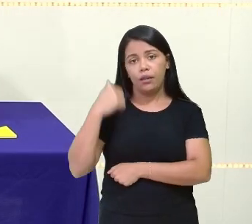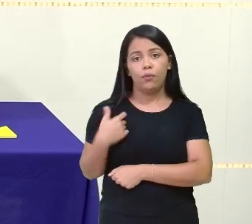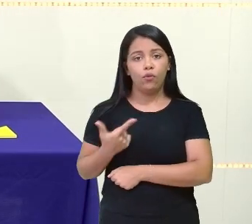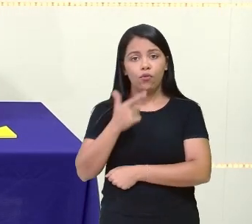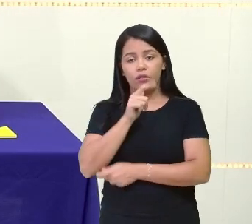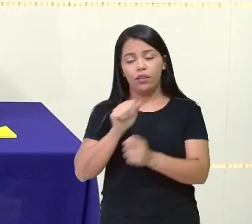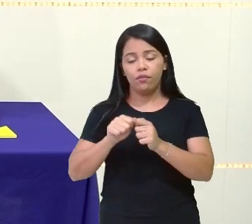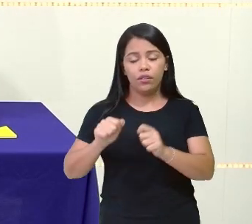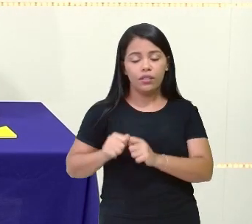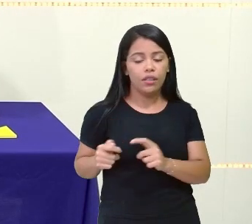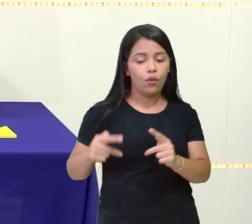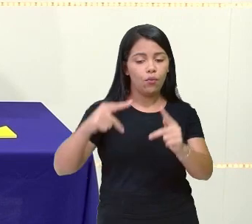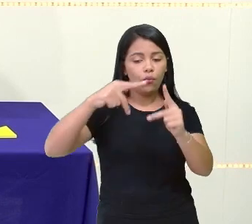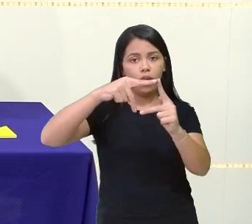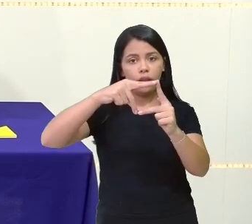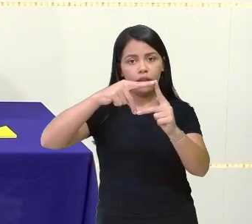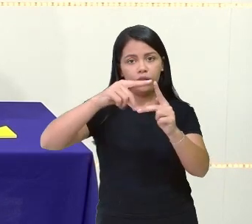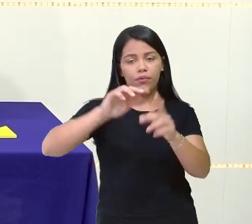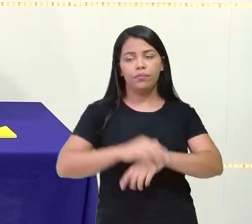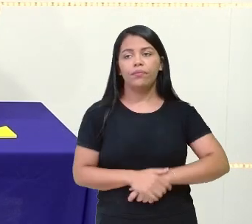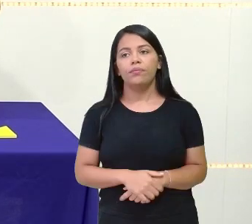vamos continuando.